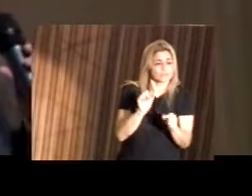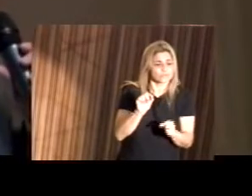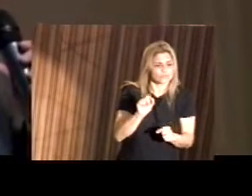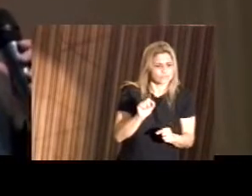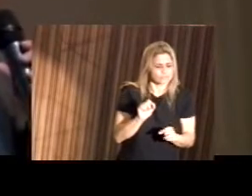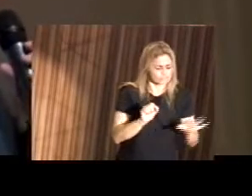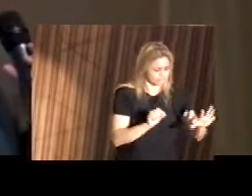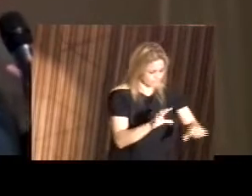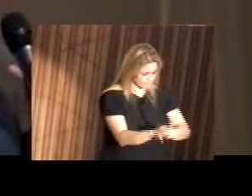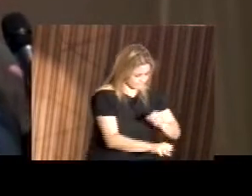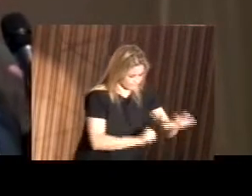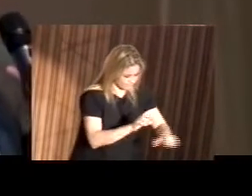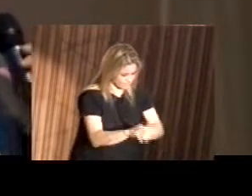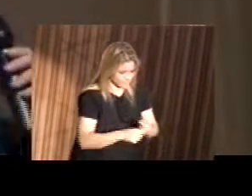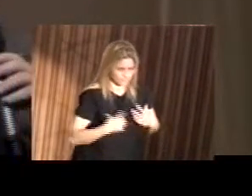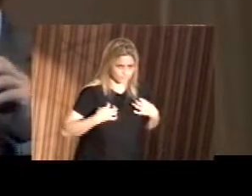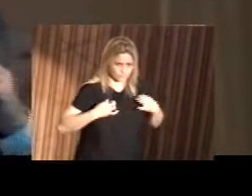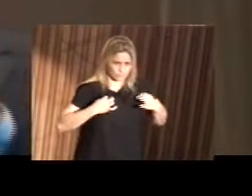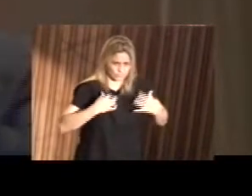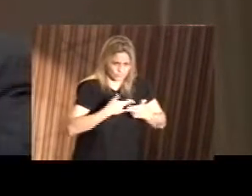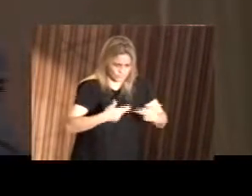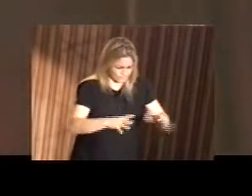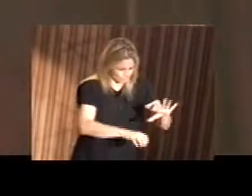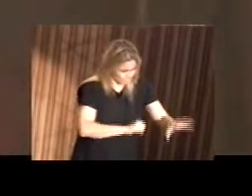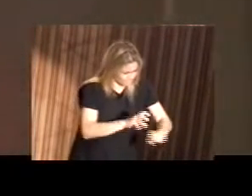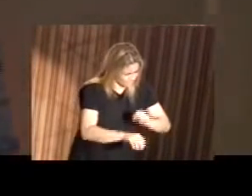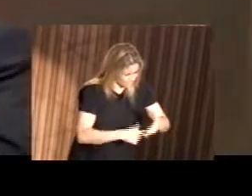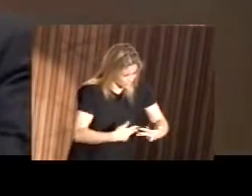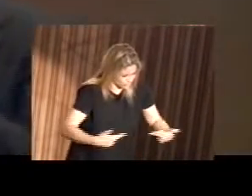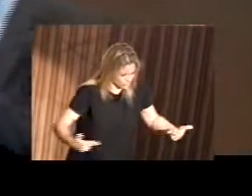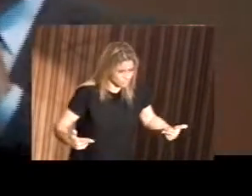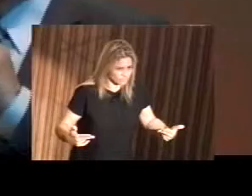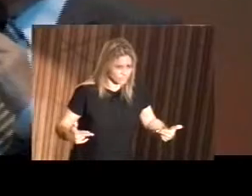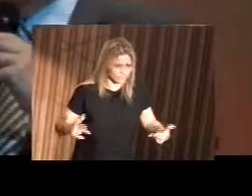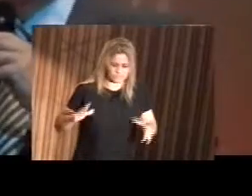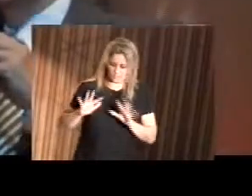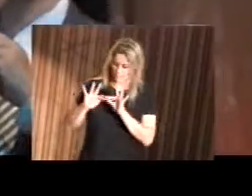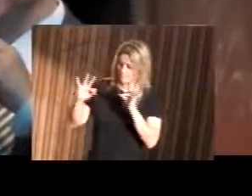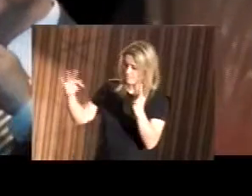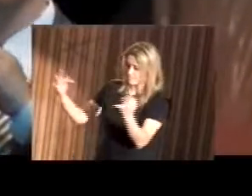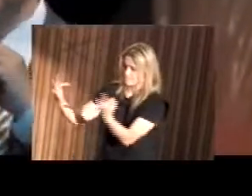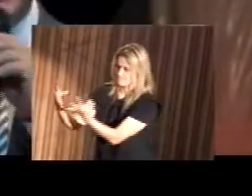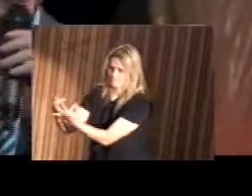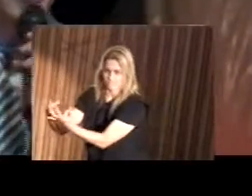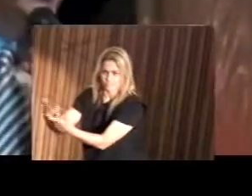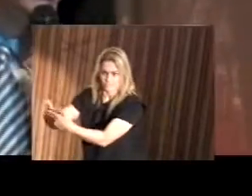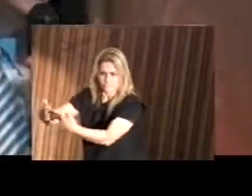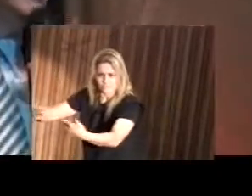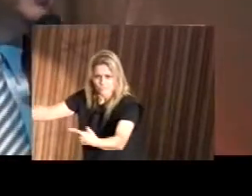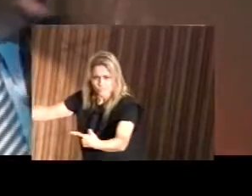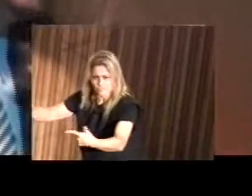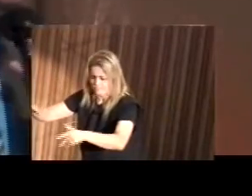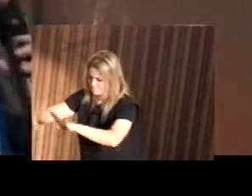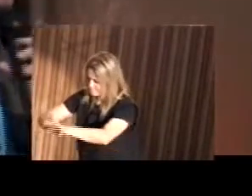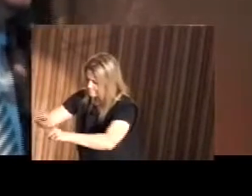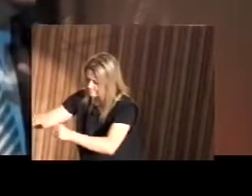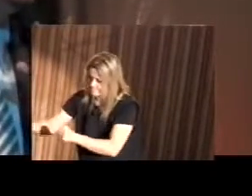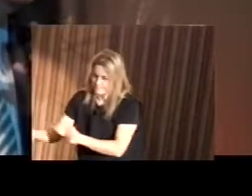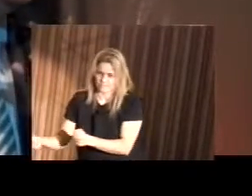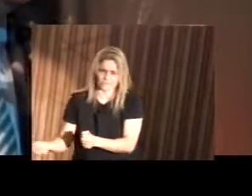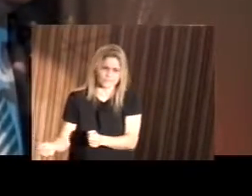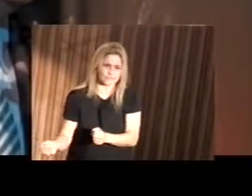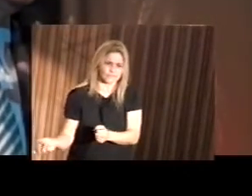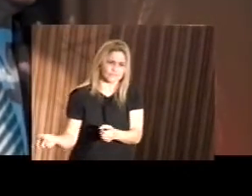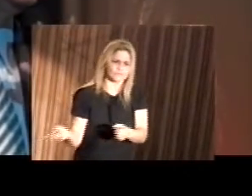suas tralhas, toda a sua família, todas as suas riquezas e voltou para onde?